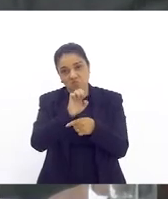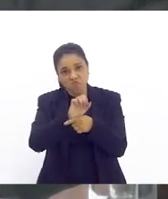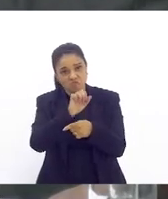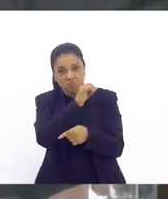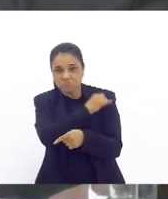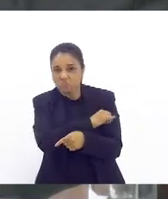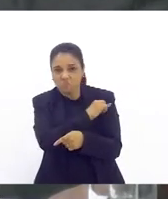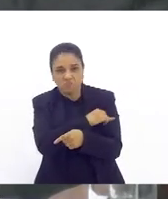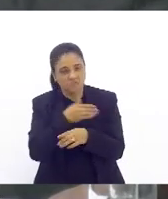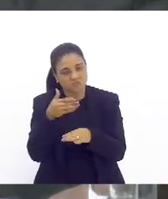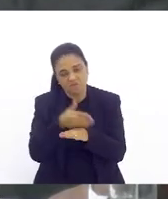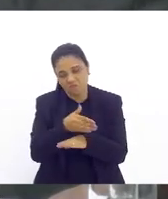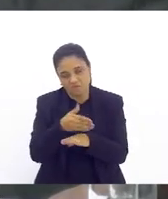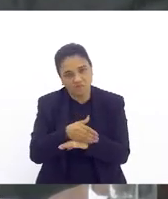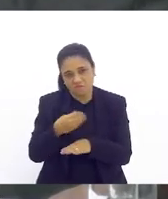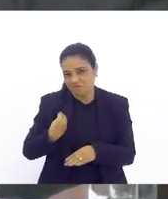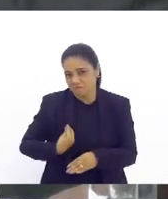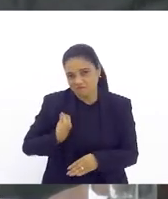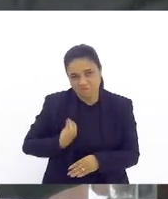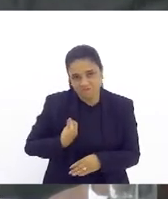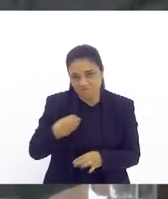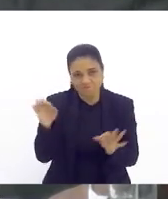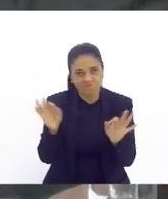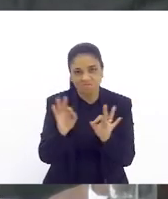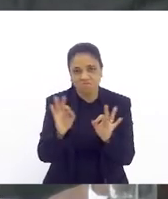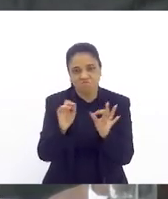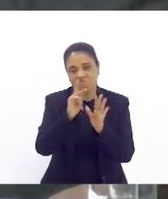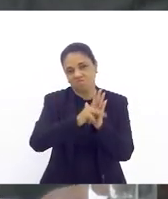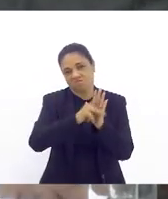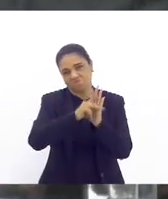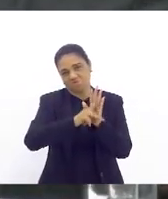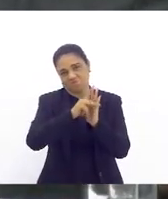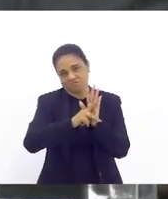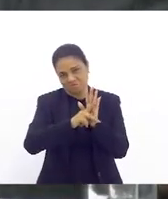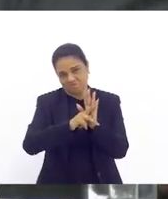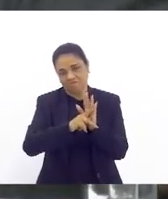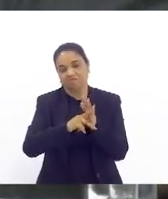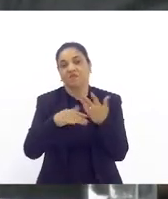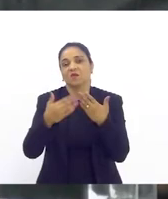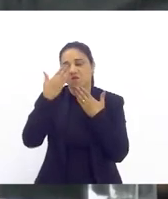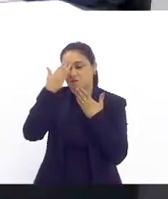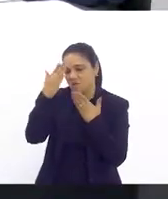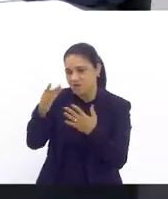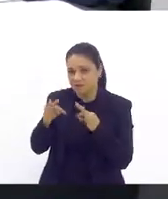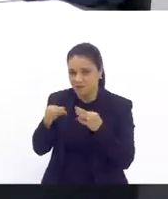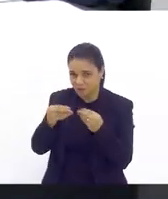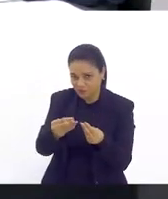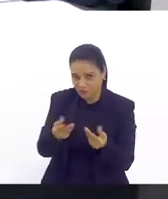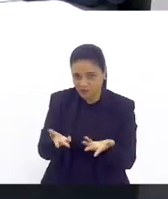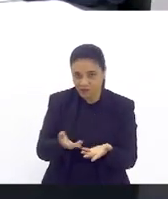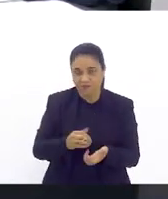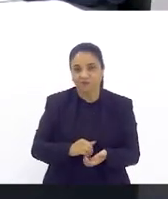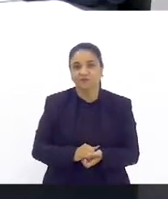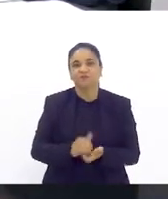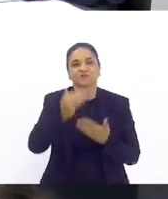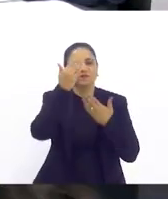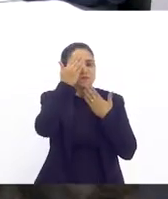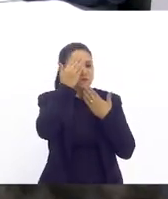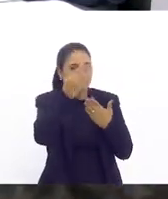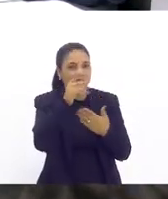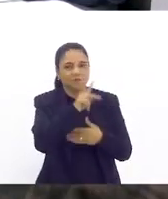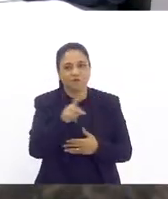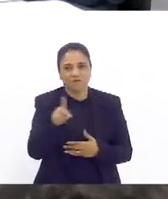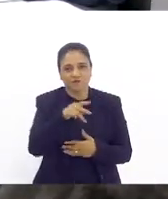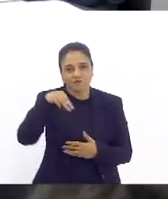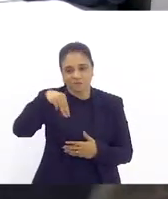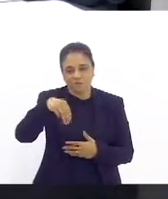do próximo Plano Nacional de Educação muito obrigada a todos e a todas Obrigada professora Malvina